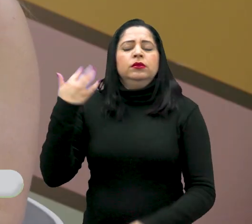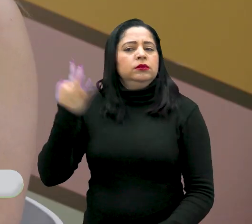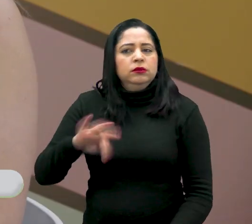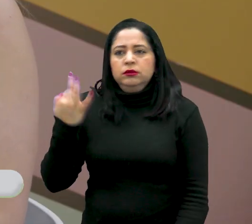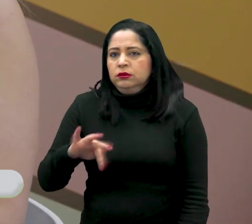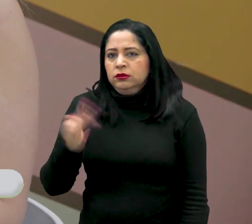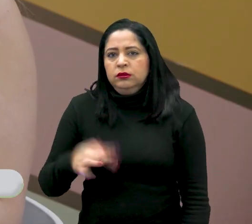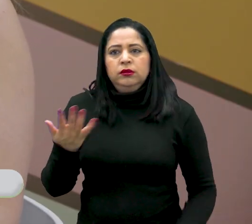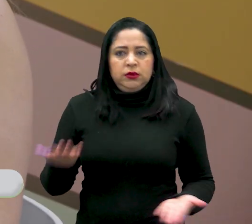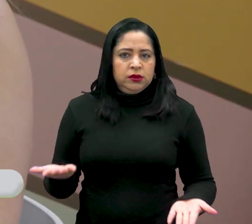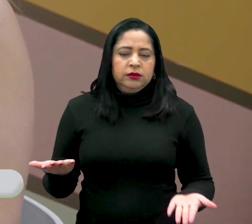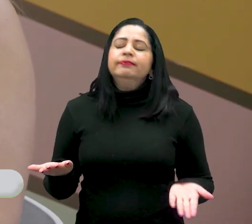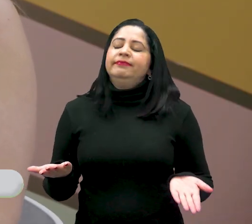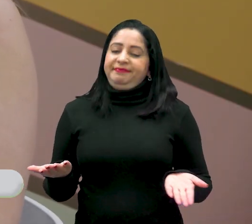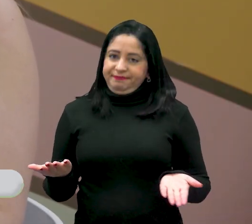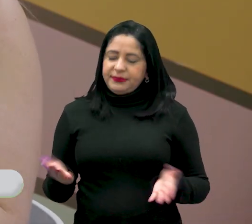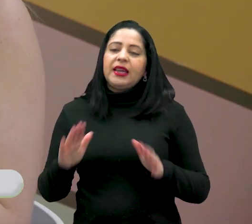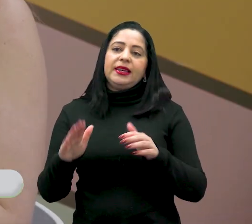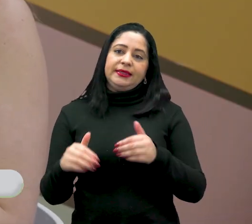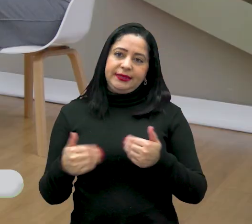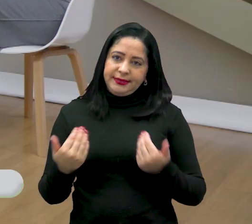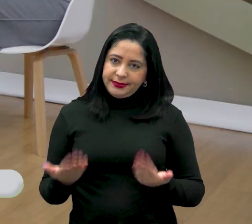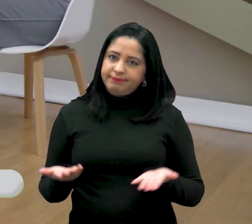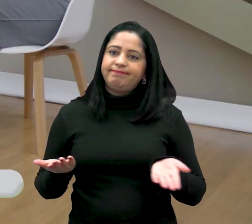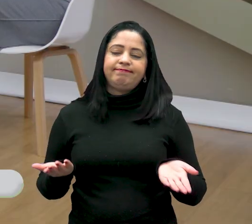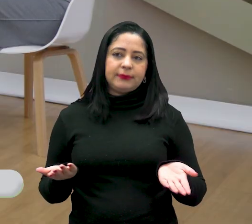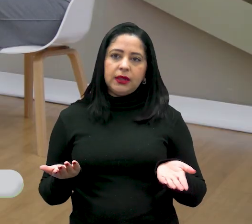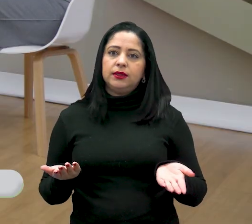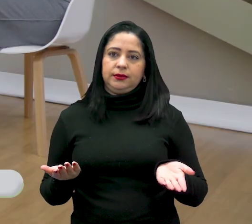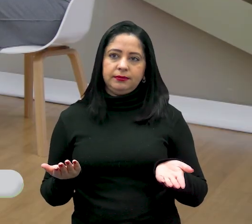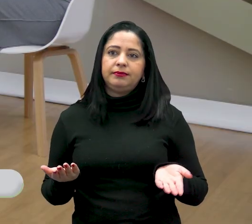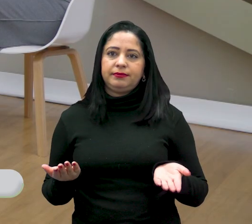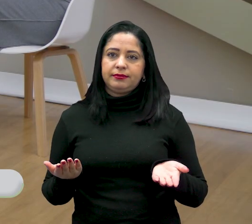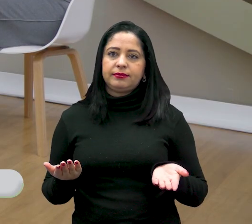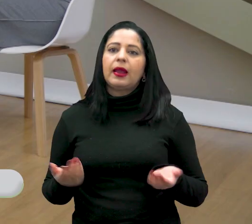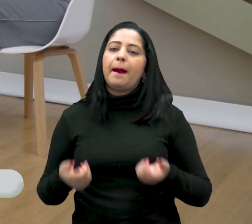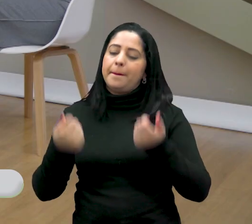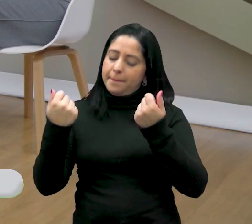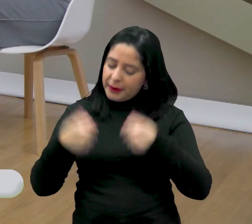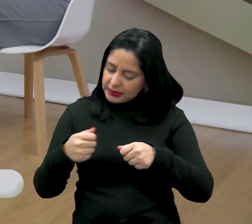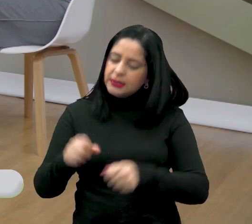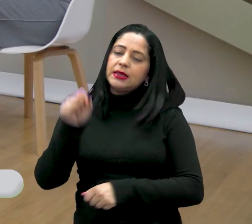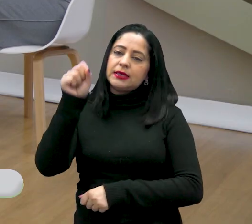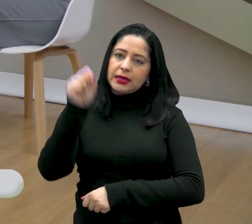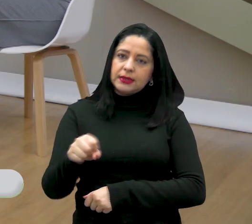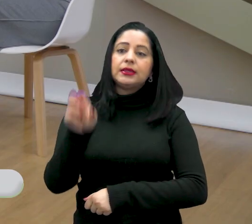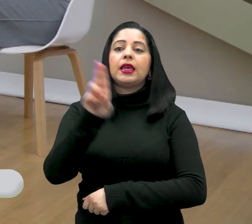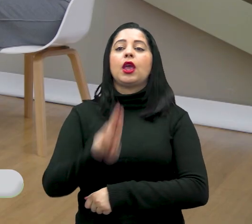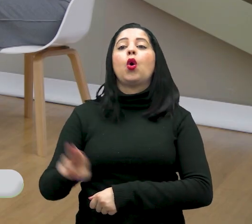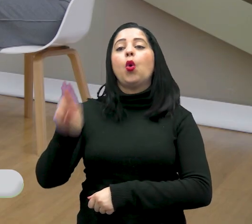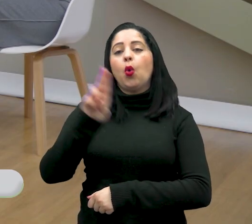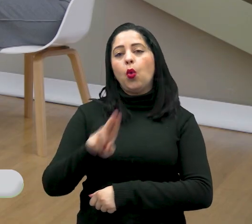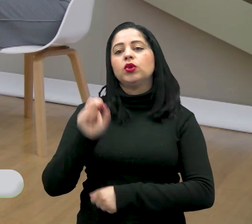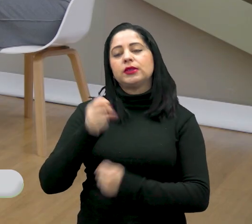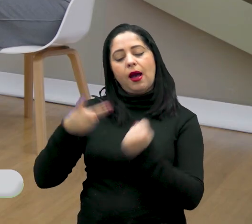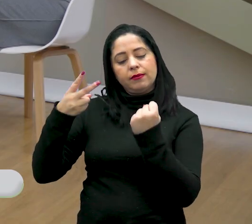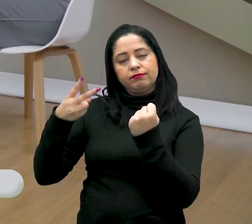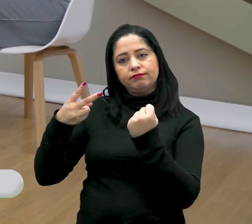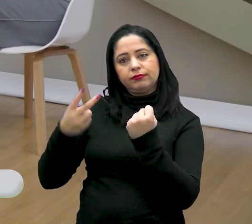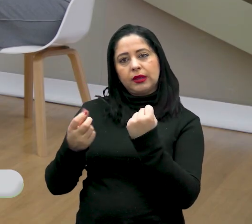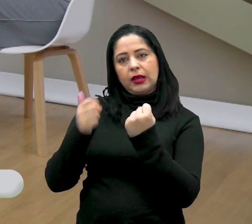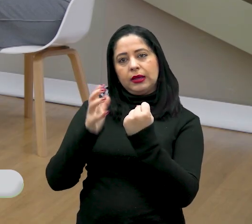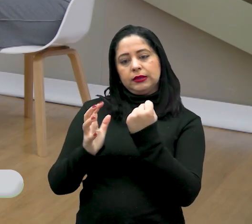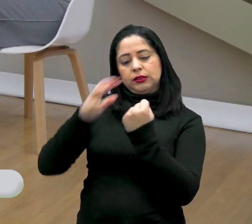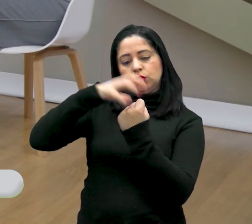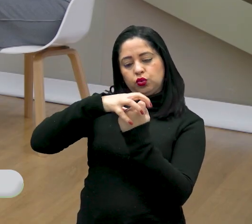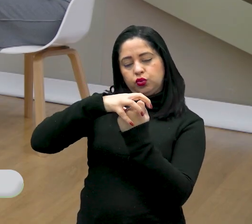não é legal, não tem qualidade de vida. Exato. Então, não tem idade quando a gente fala sobre isso. Então, precisa fazer aí um tratamento cirúrgico, no